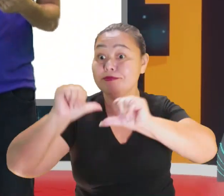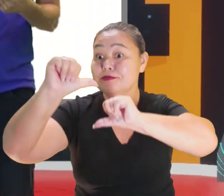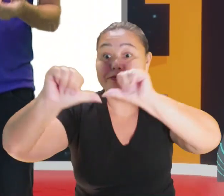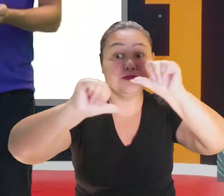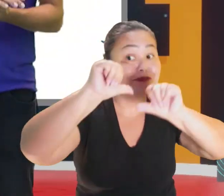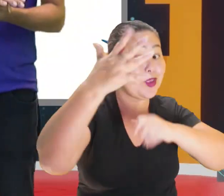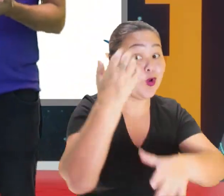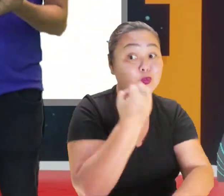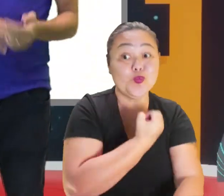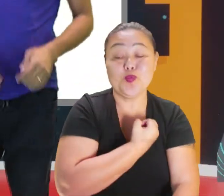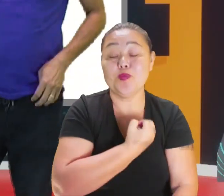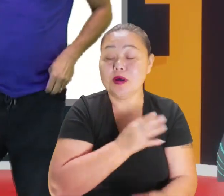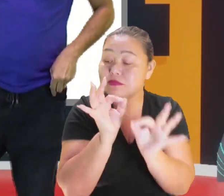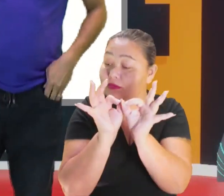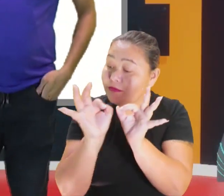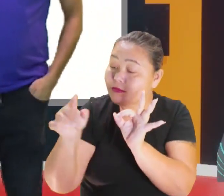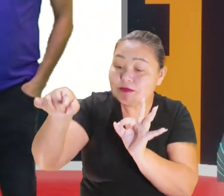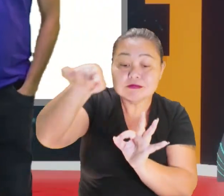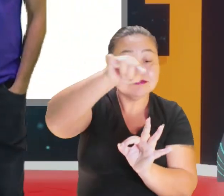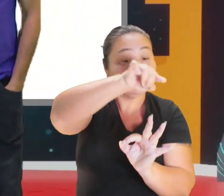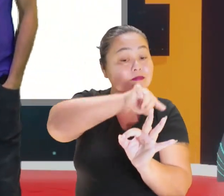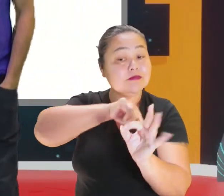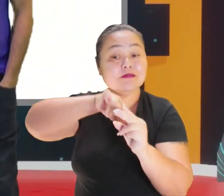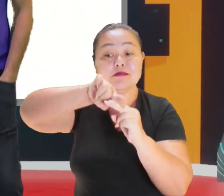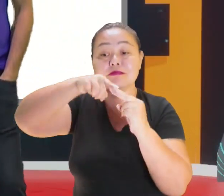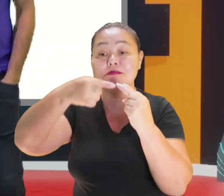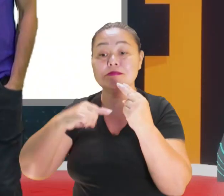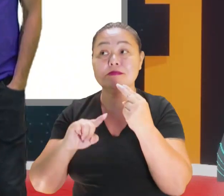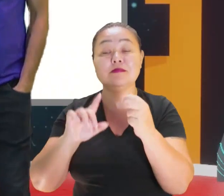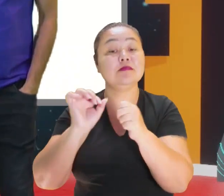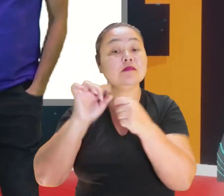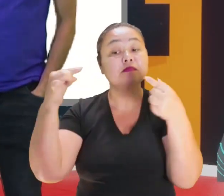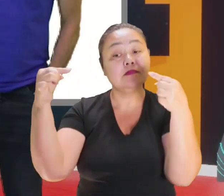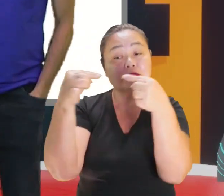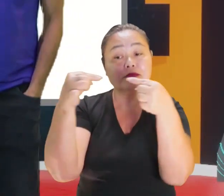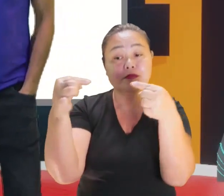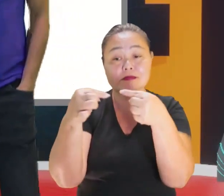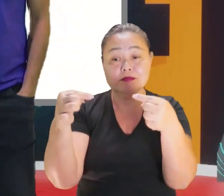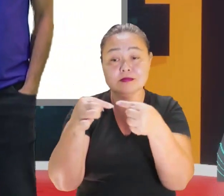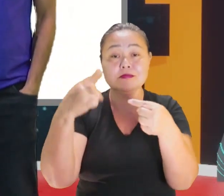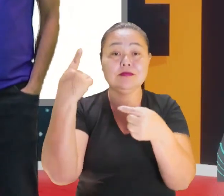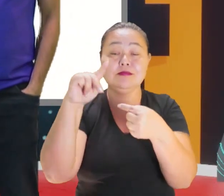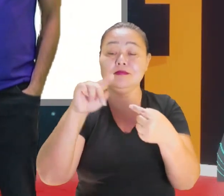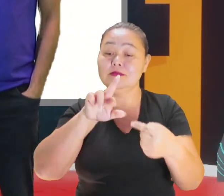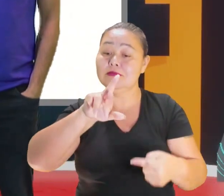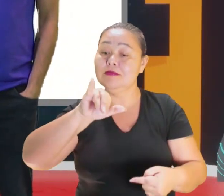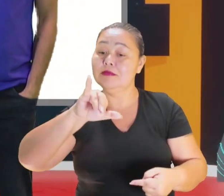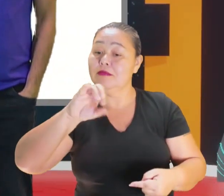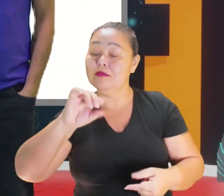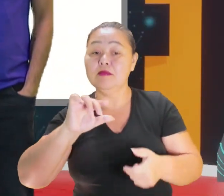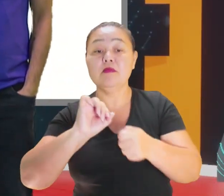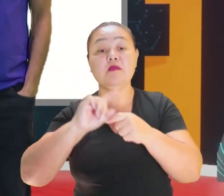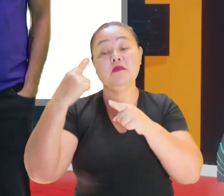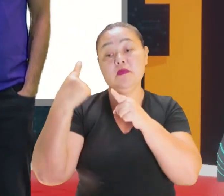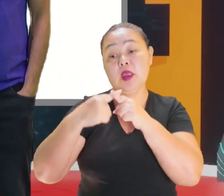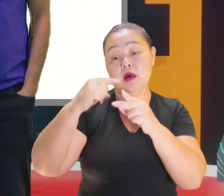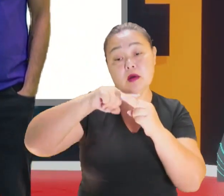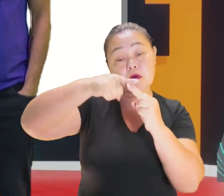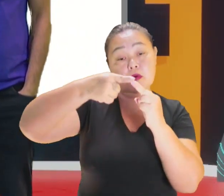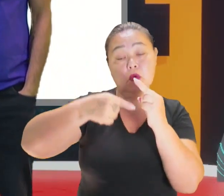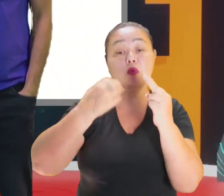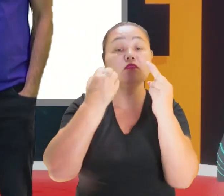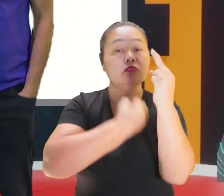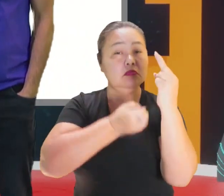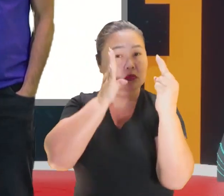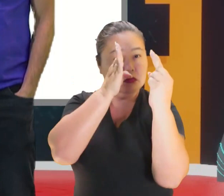número. Isso, que é certo? O comprimento da circunferência, né? Isso. Vai ser de acordo com o seu raio. Por quê? Porque o π, a gente já sabe que